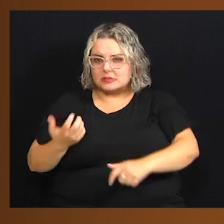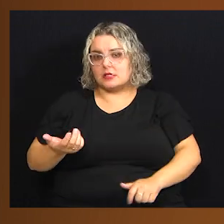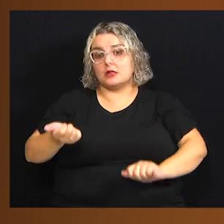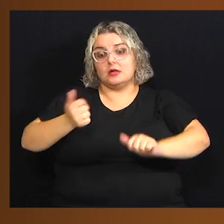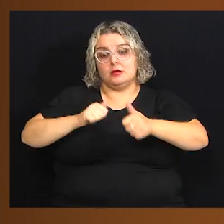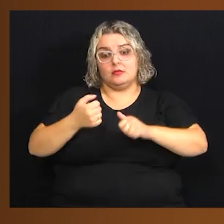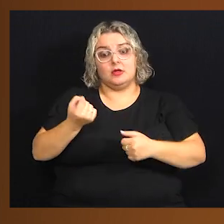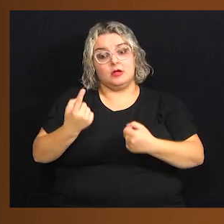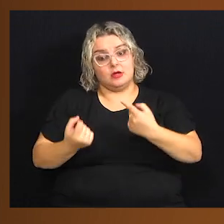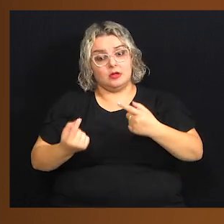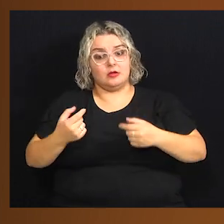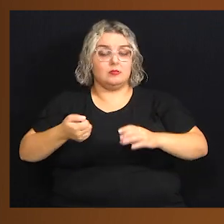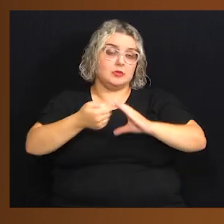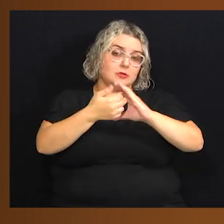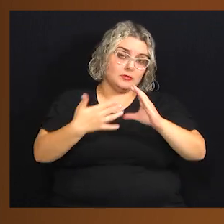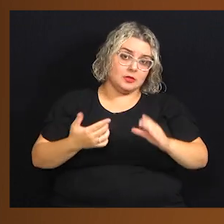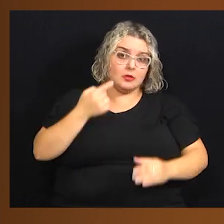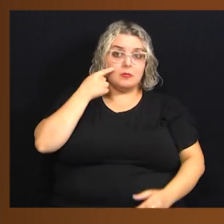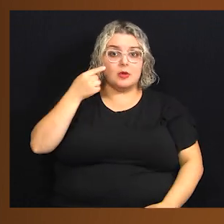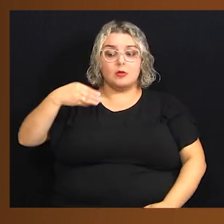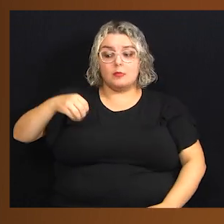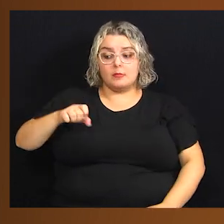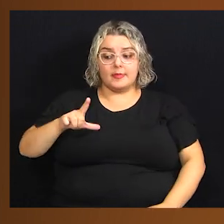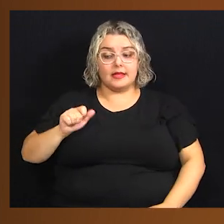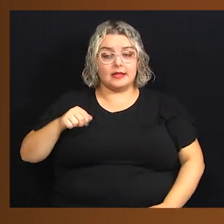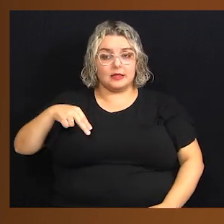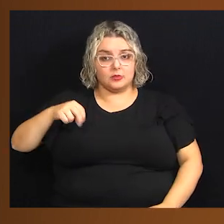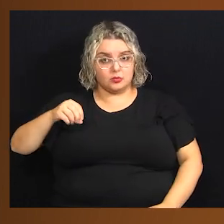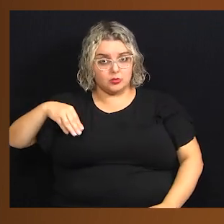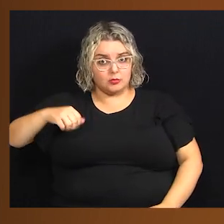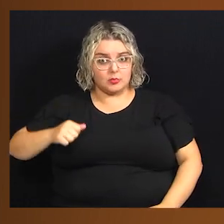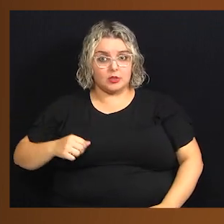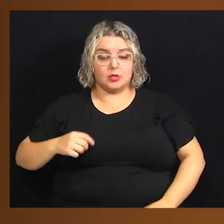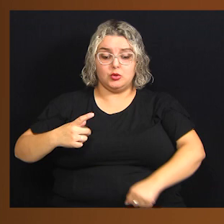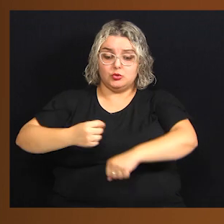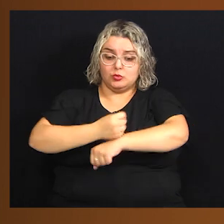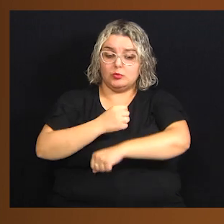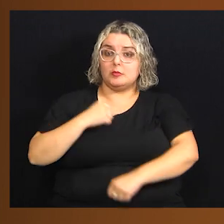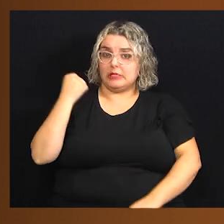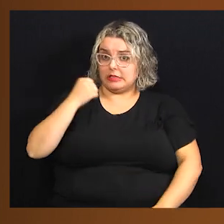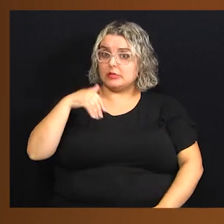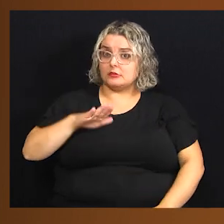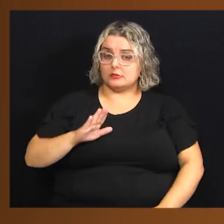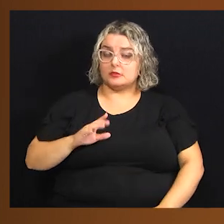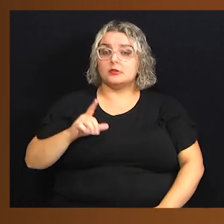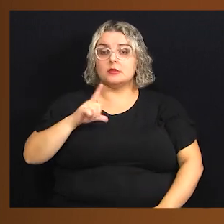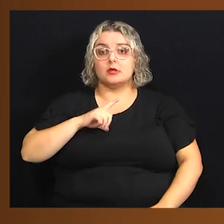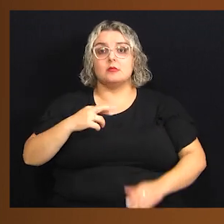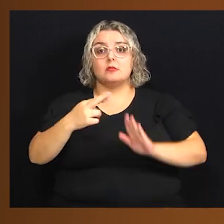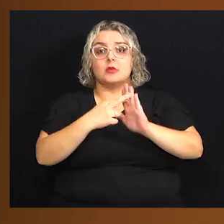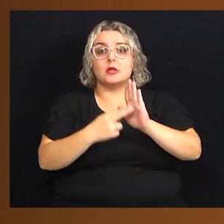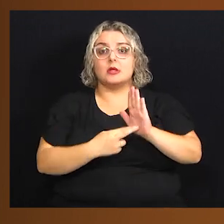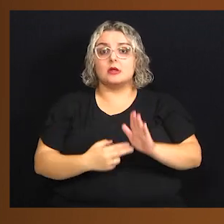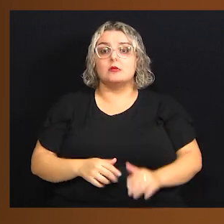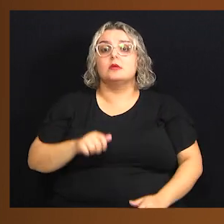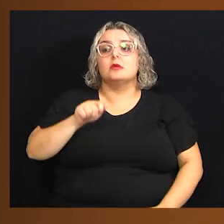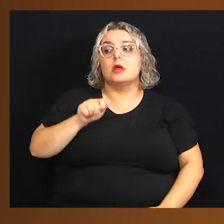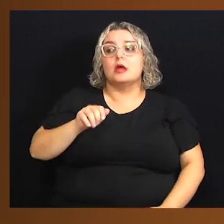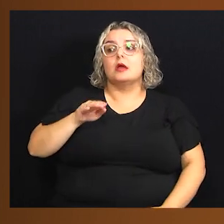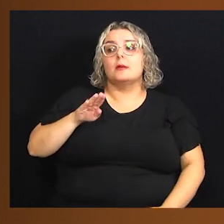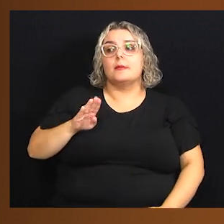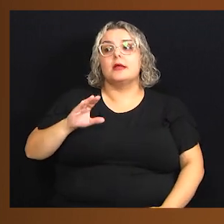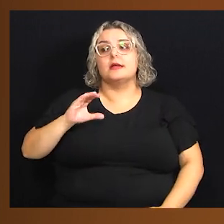importante é avaliar algumas características. Pensando no melanoma, que é o tumor mais agressivo, tem uma regra que é muito importante, que é a regra